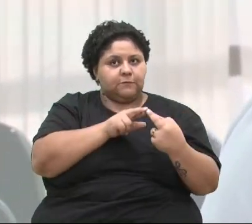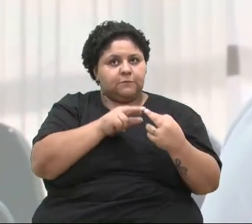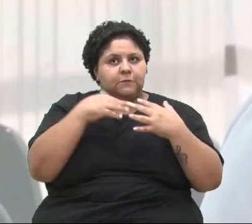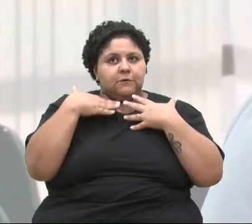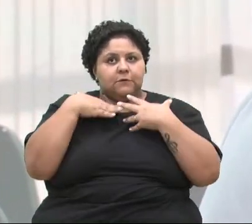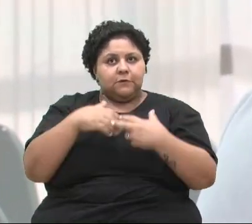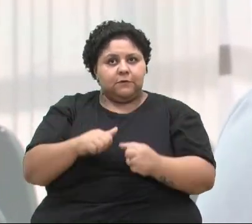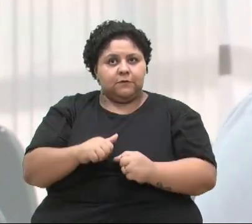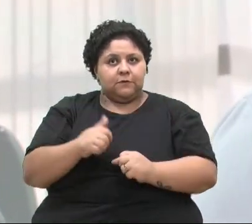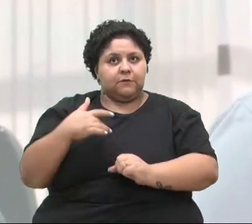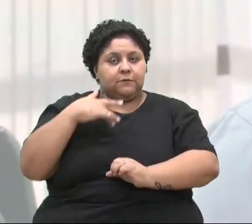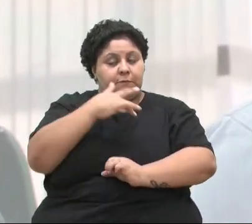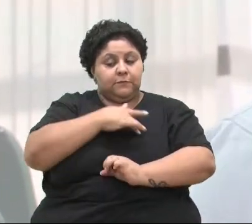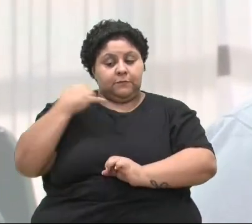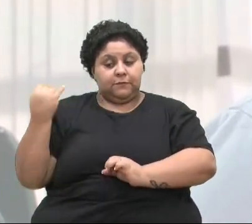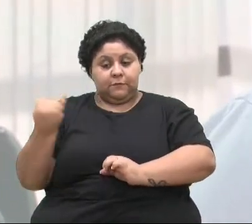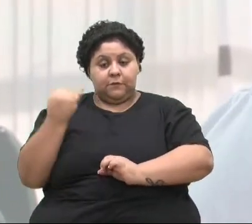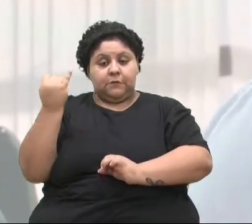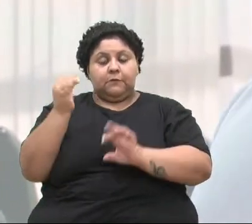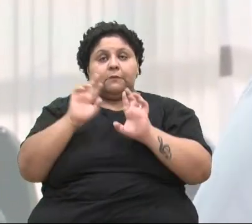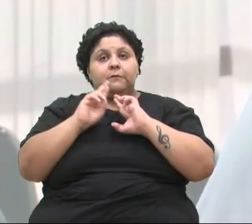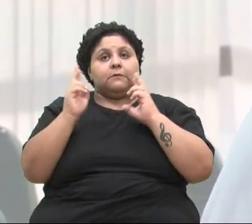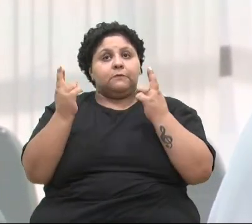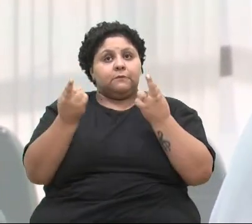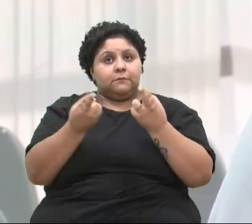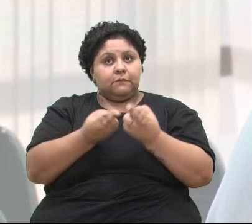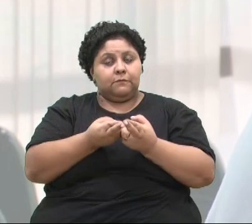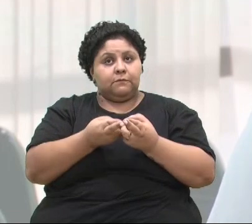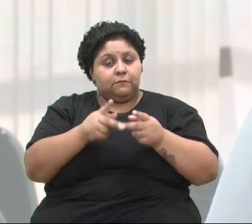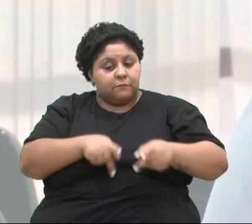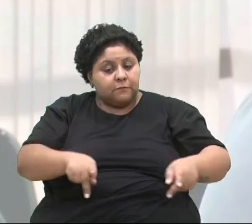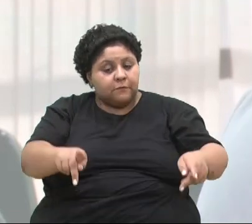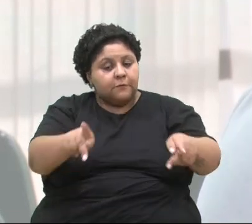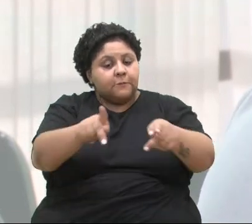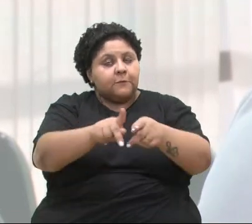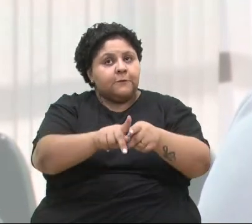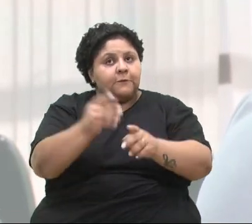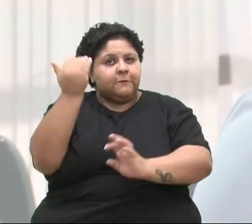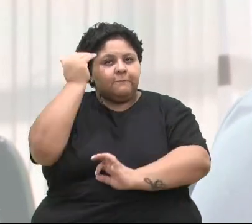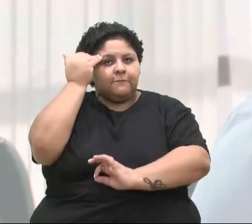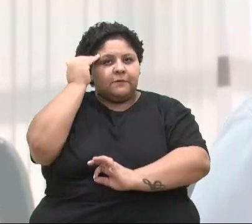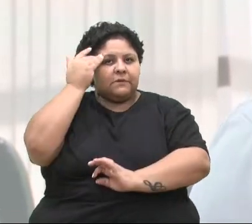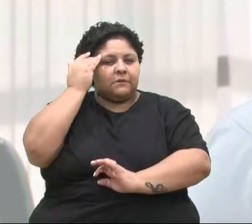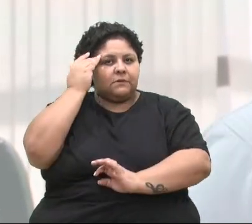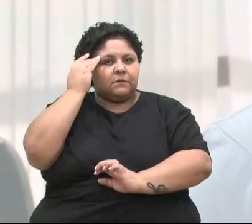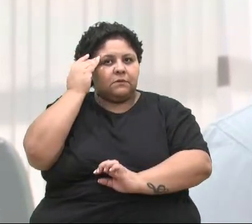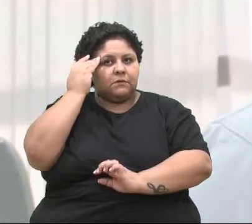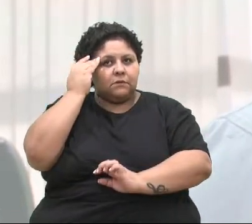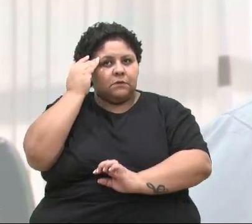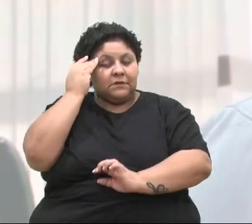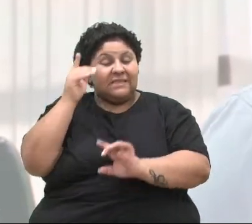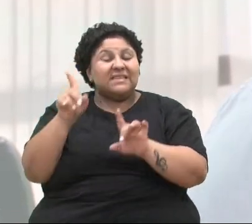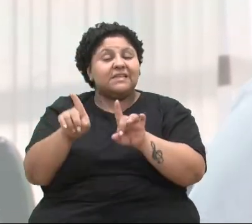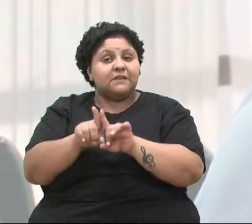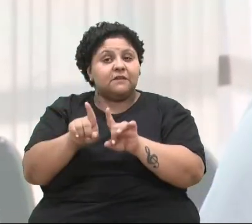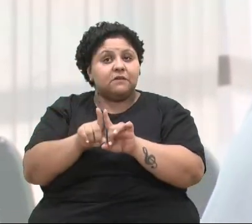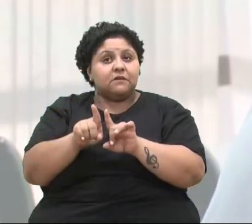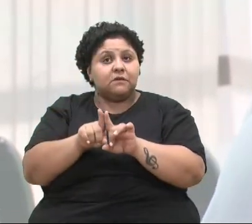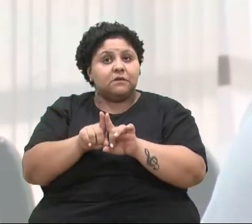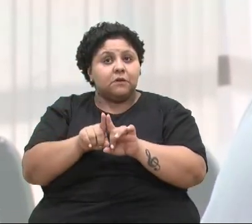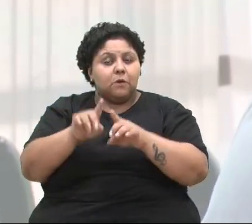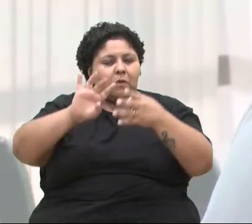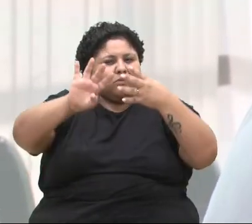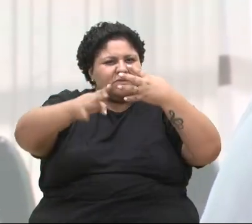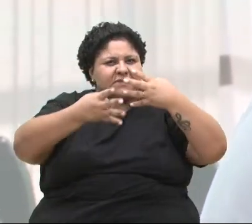Saúde. É importante essa reunião para a população ter acesso e ter o conhecimento com